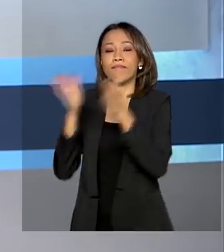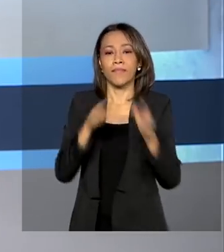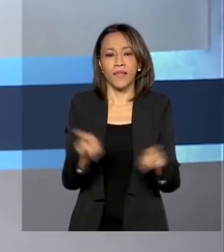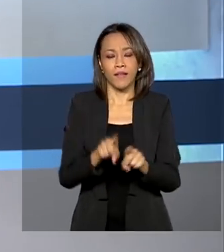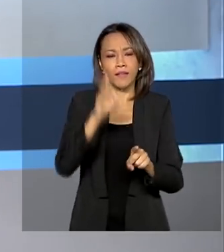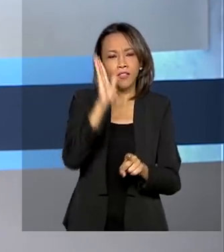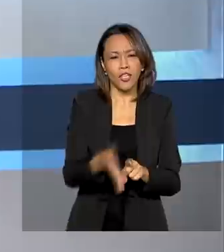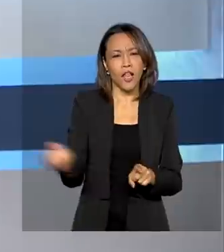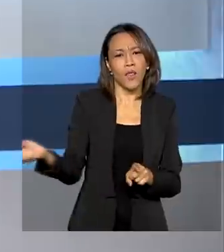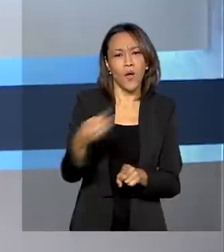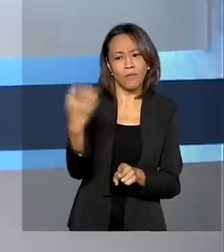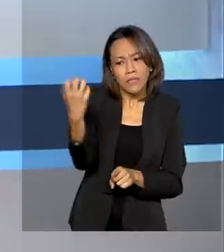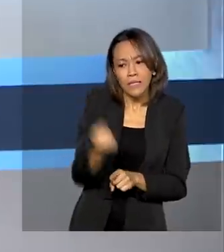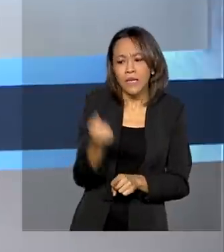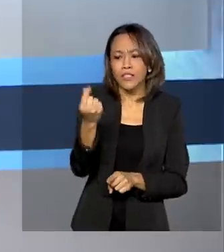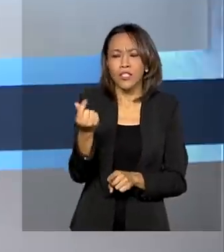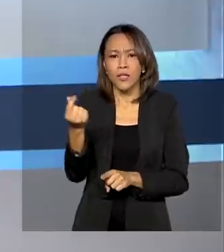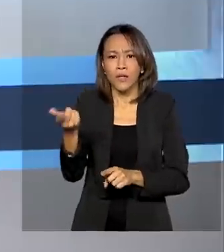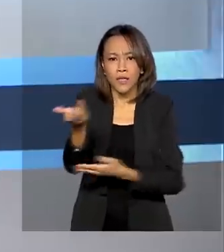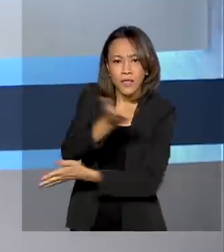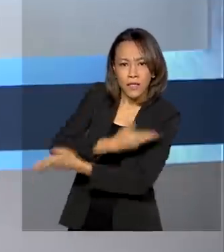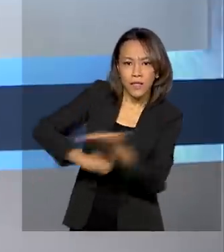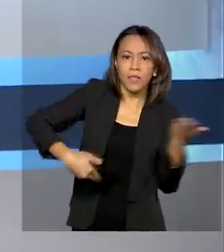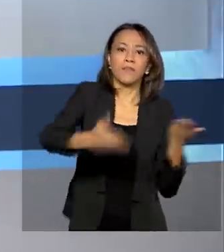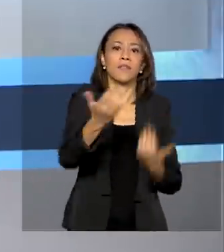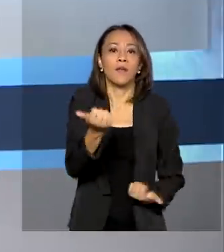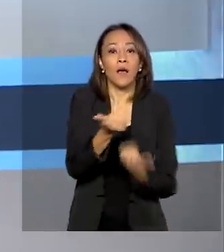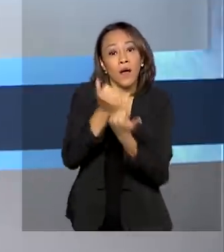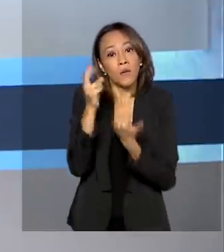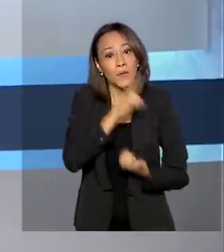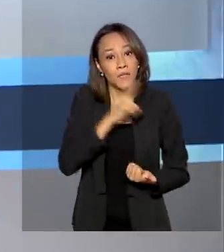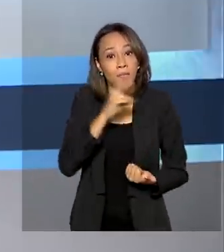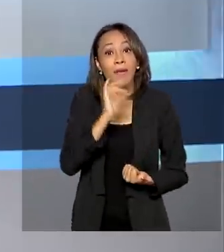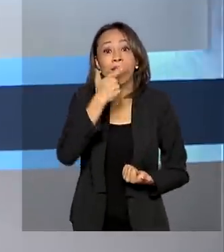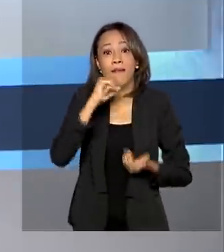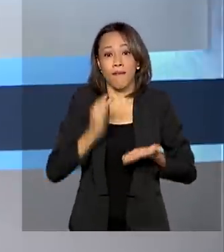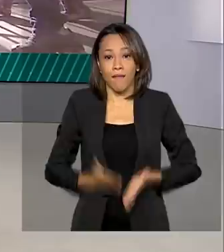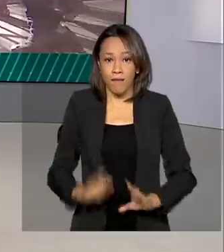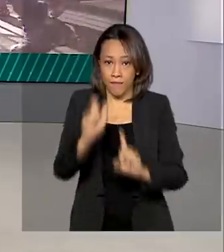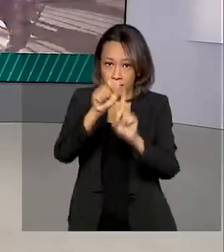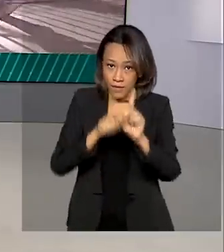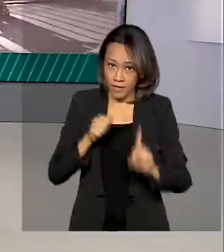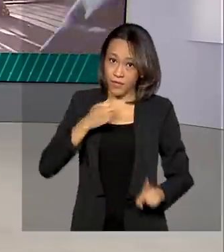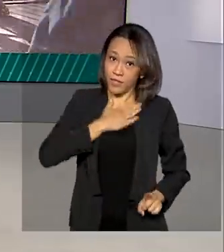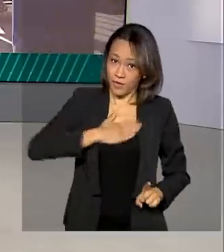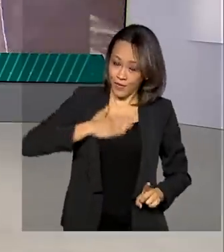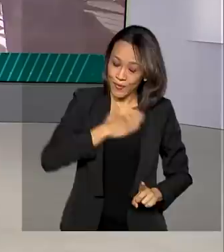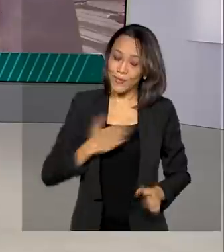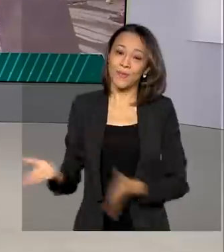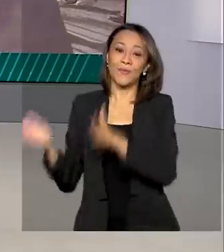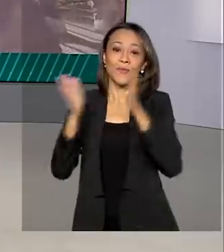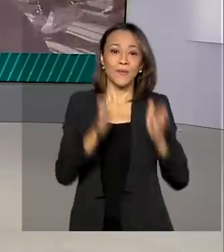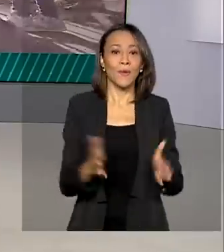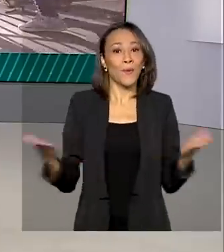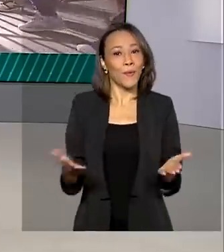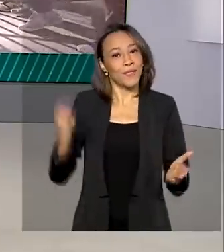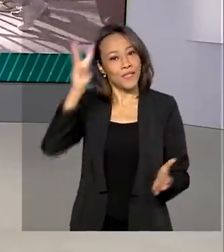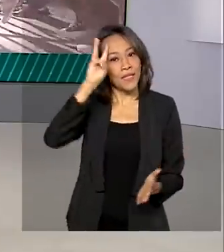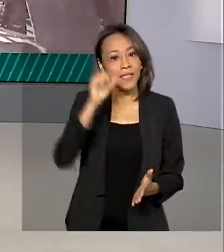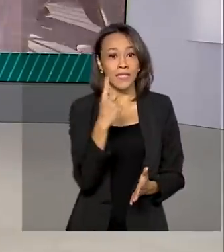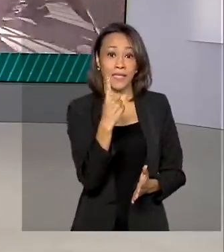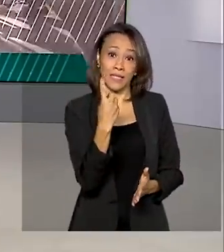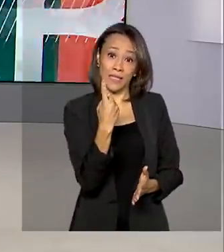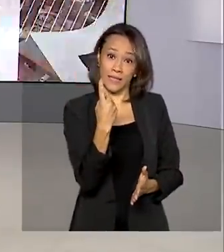liberados novos saques e transferências do auxílio emergencial para nascidos em agosto. Hoje é terça-feira,